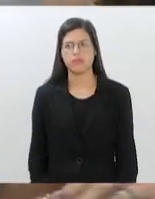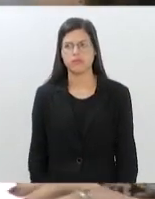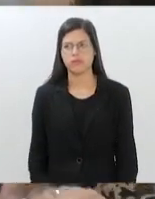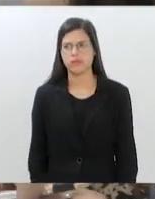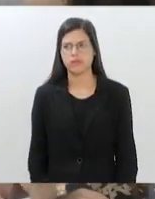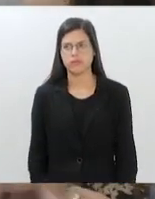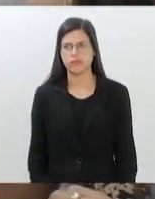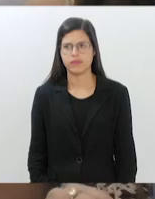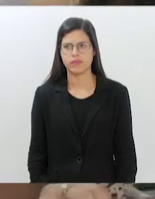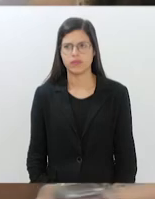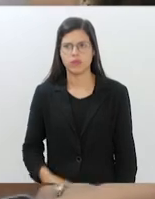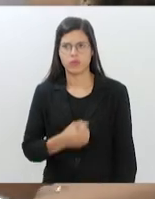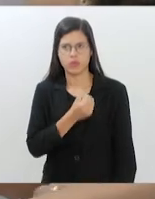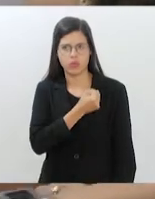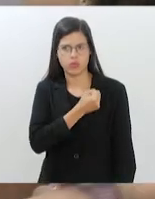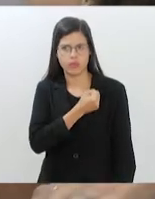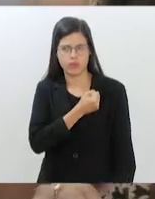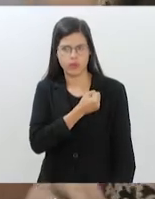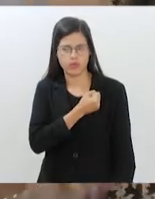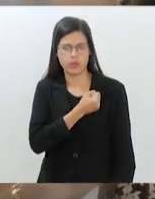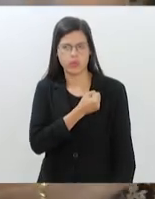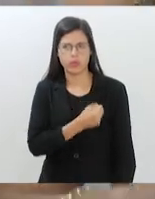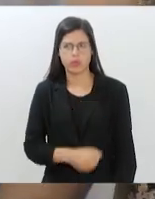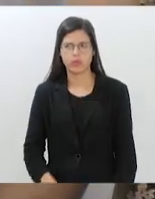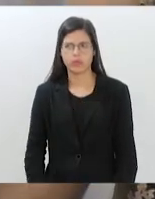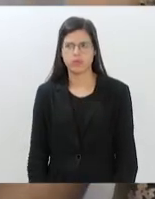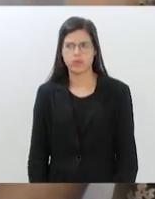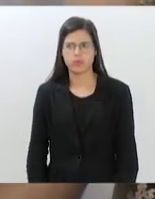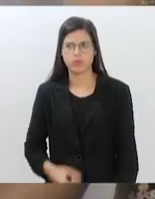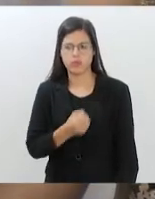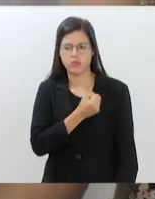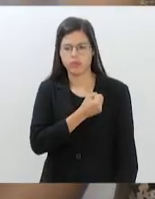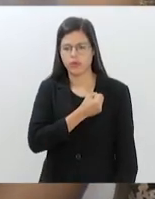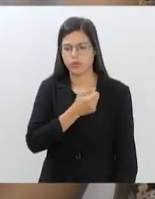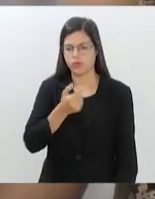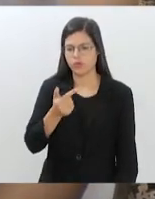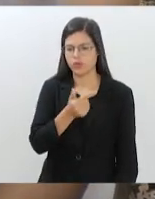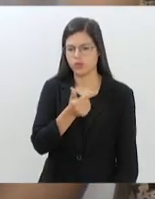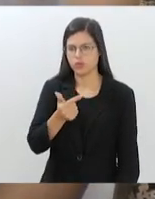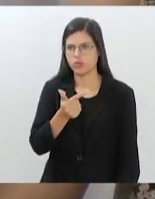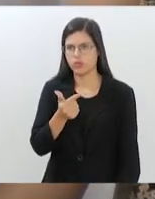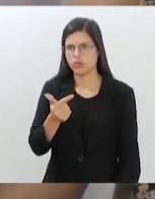21 item o item 22